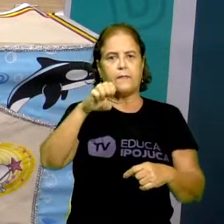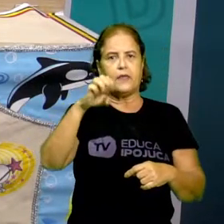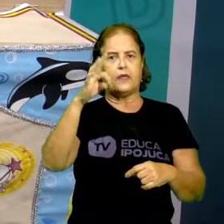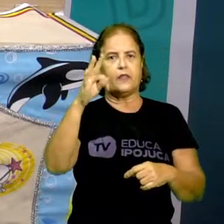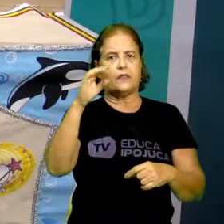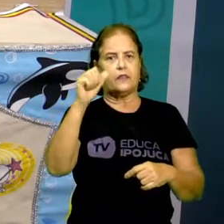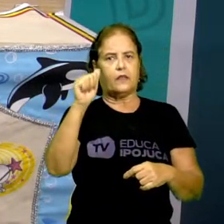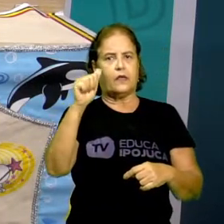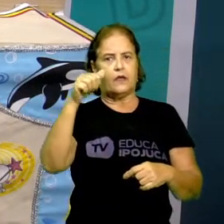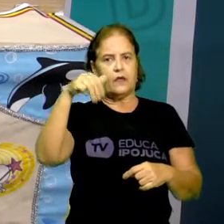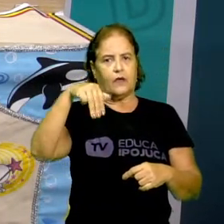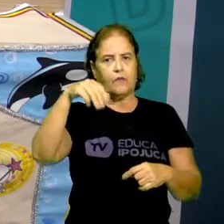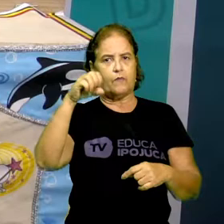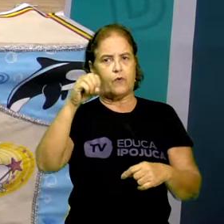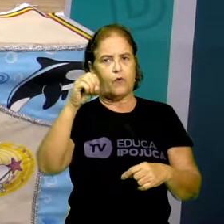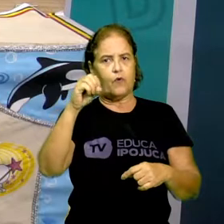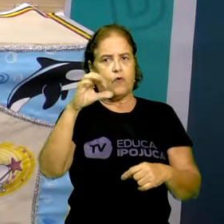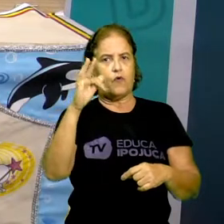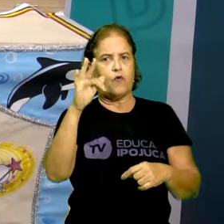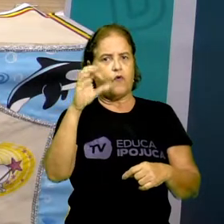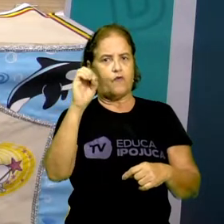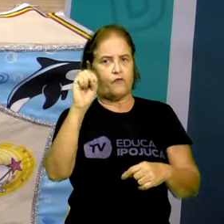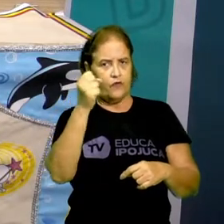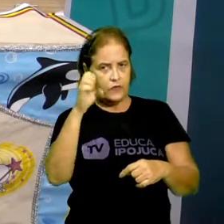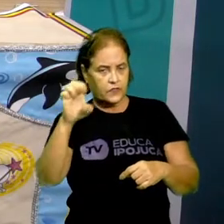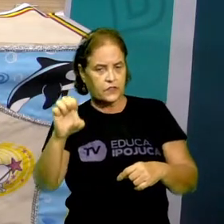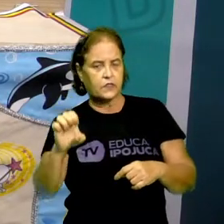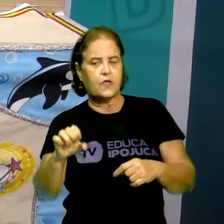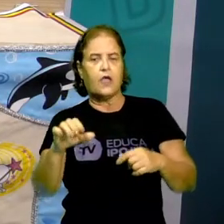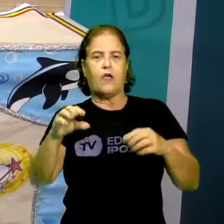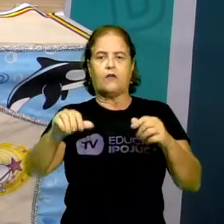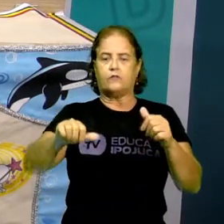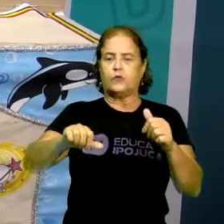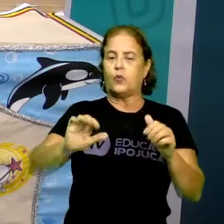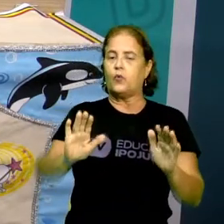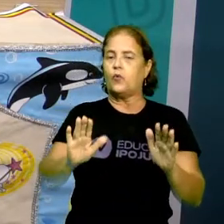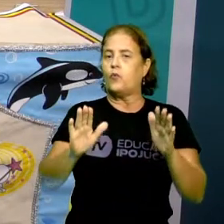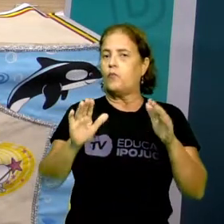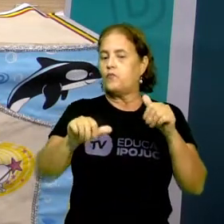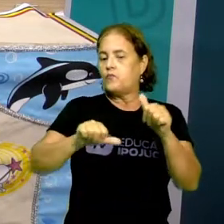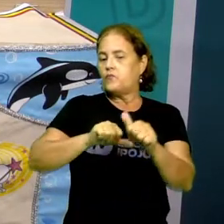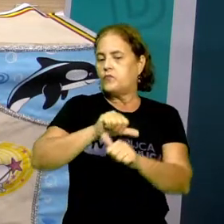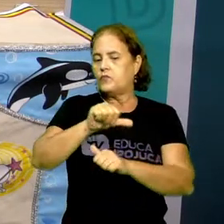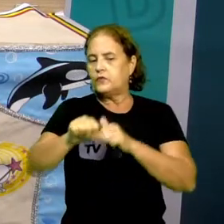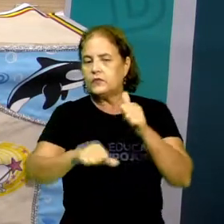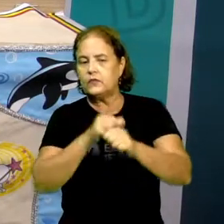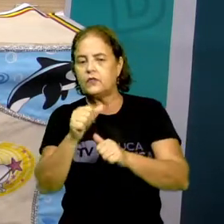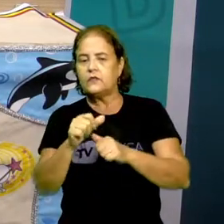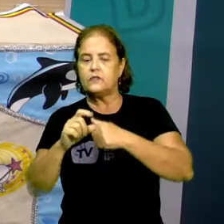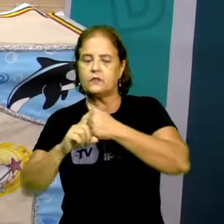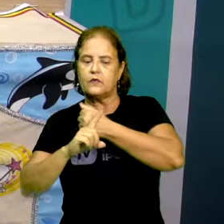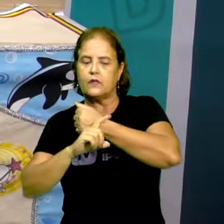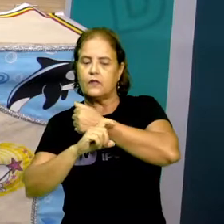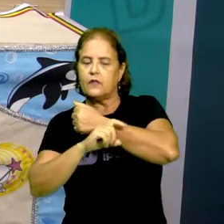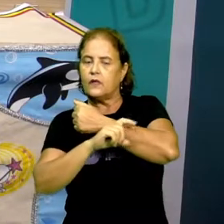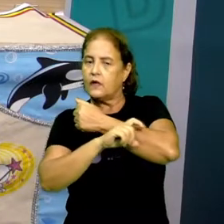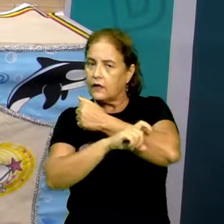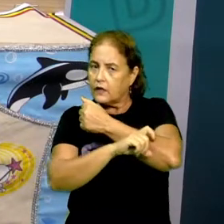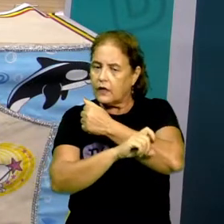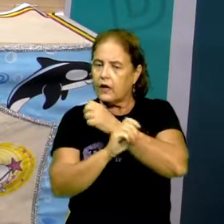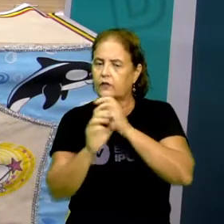da transformação que dá quando a largata, com o tempo, ela vai ficar lá no